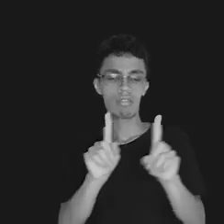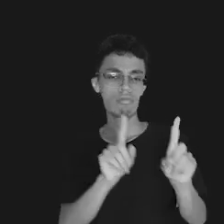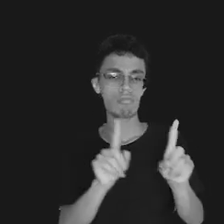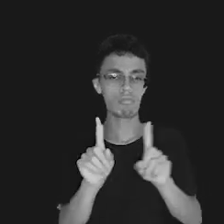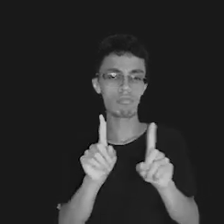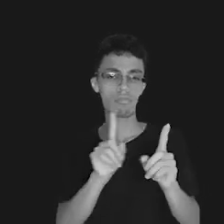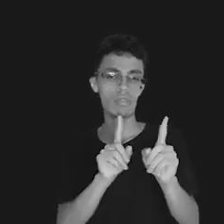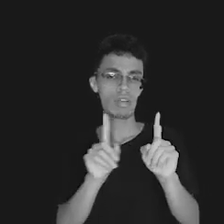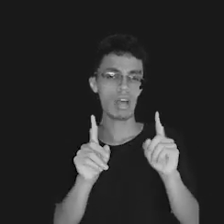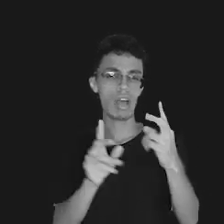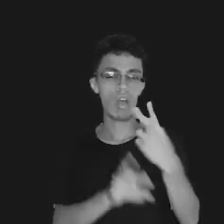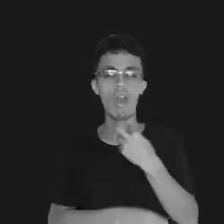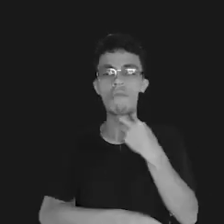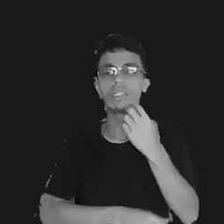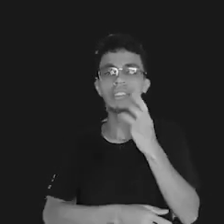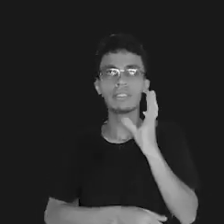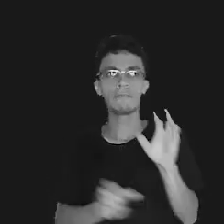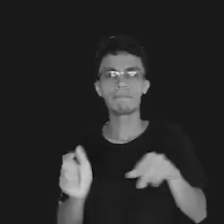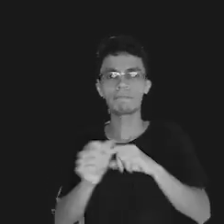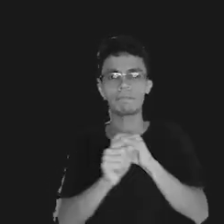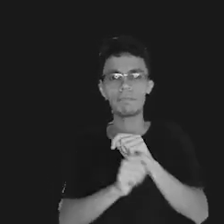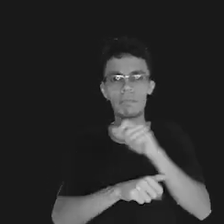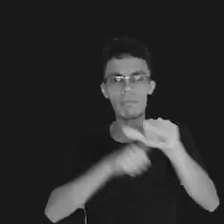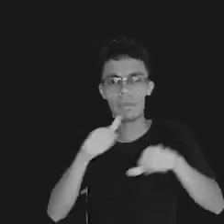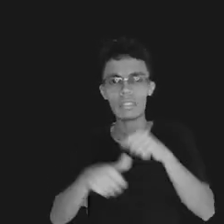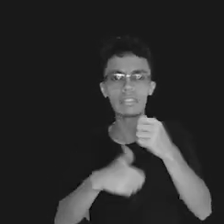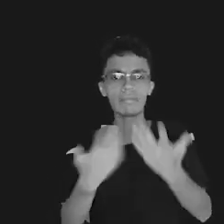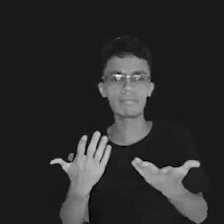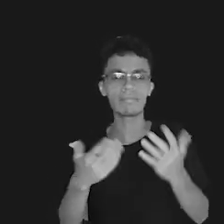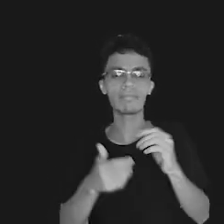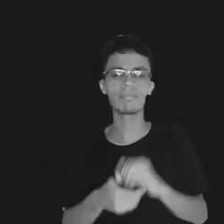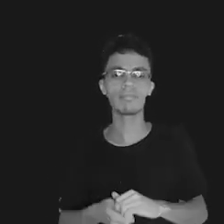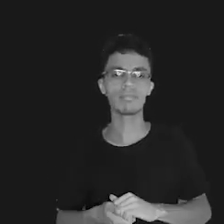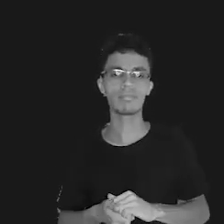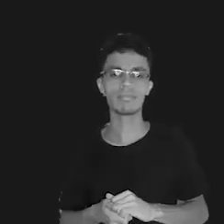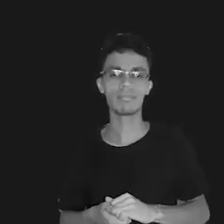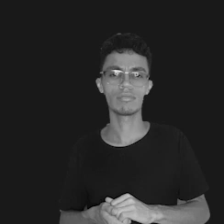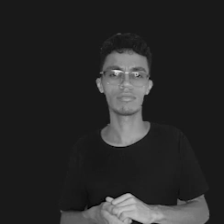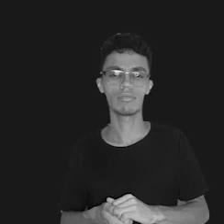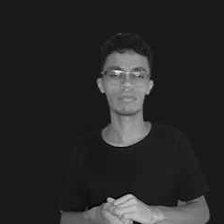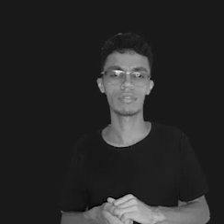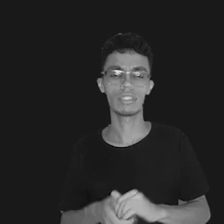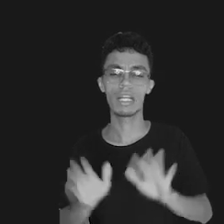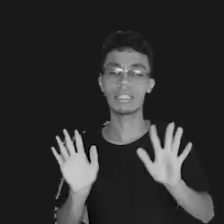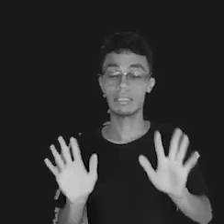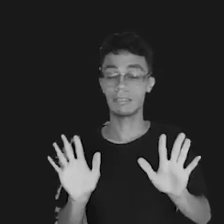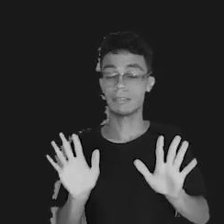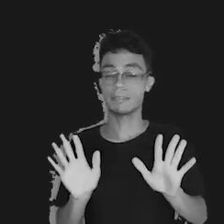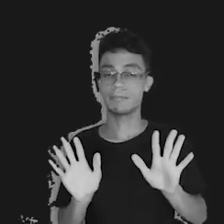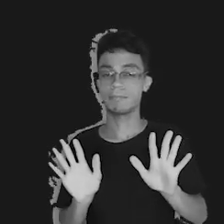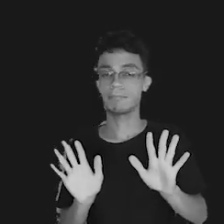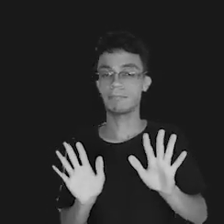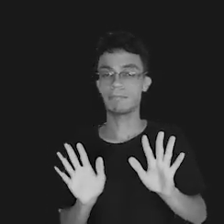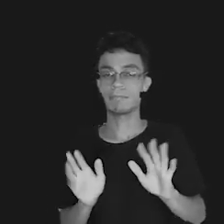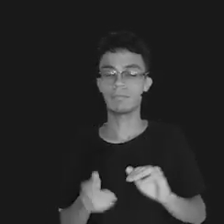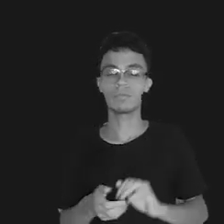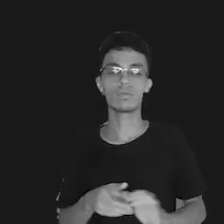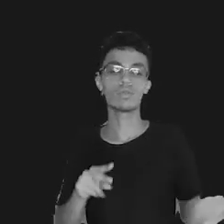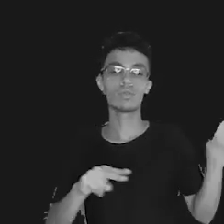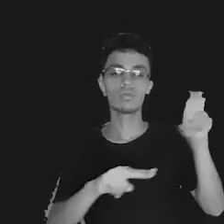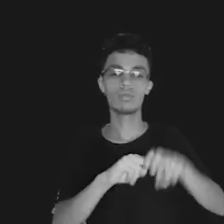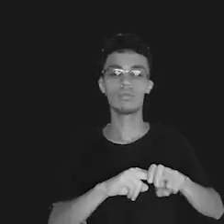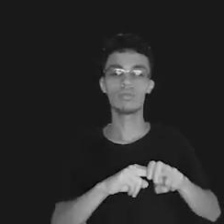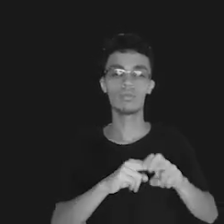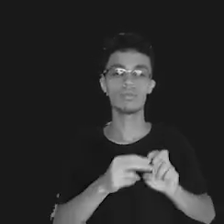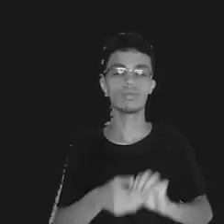inteiramente o tom das falas. Formalíssimos. Excelência. Senta-se na